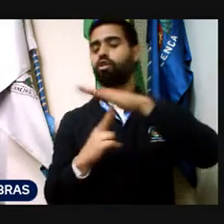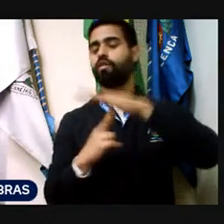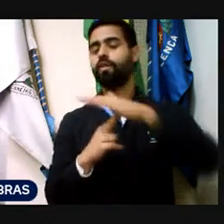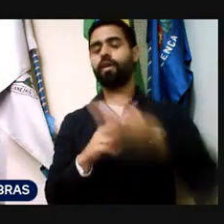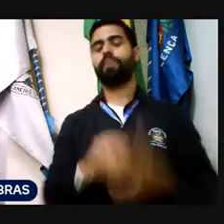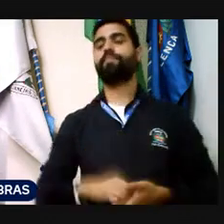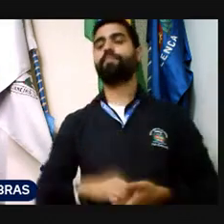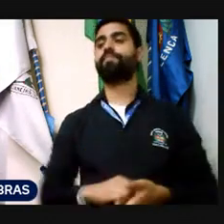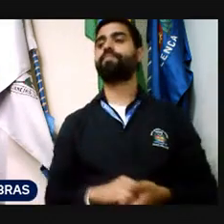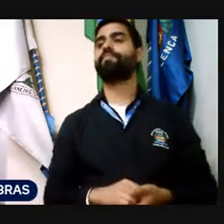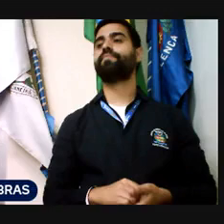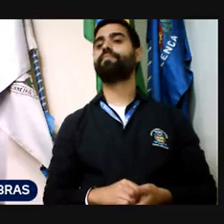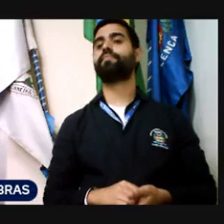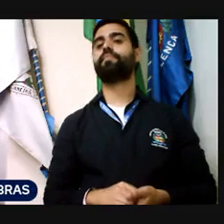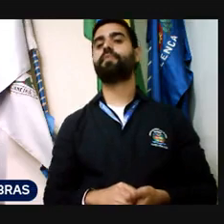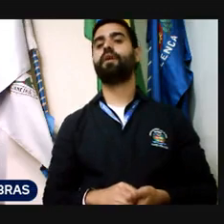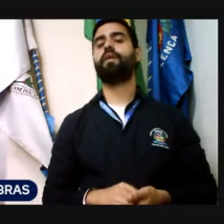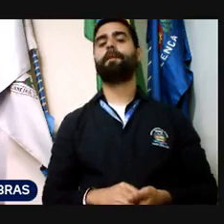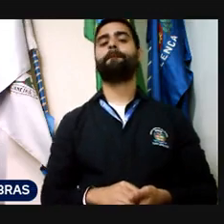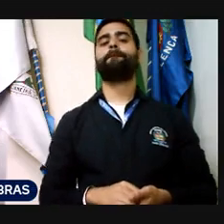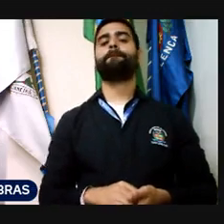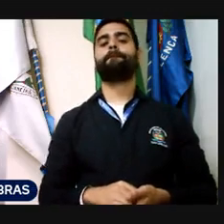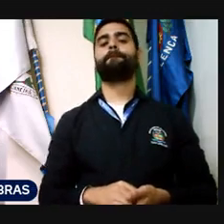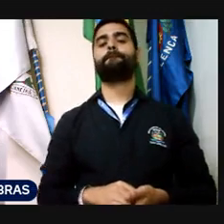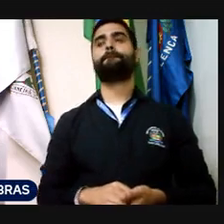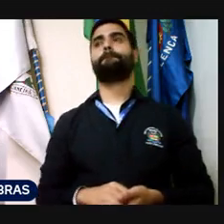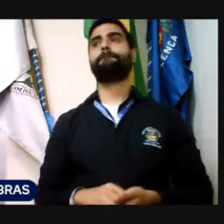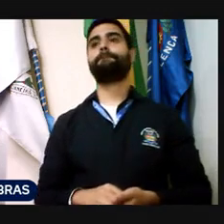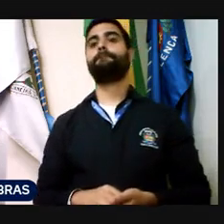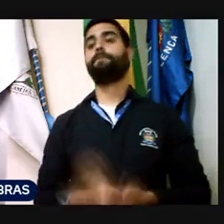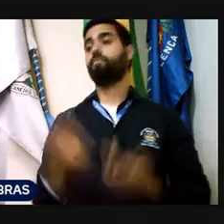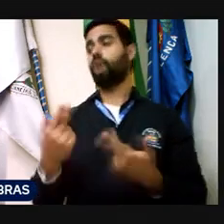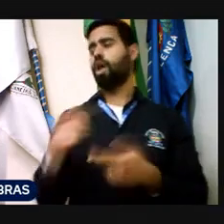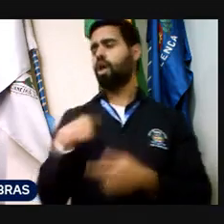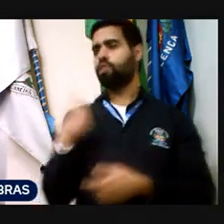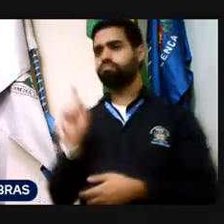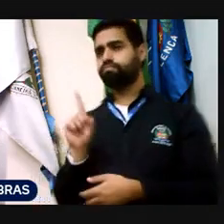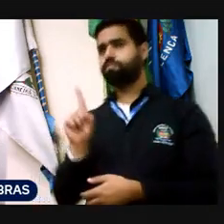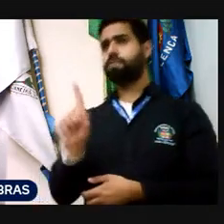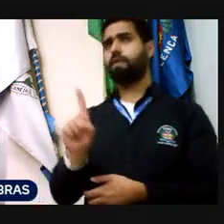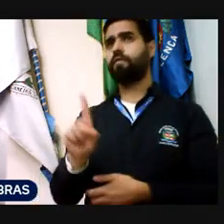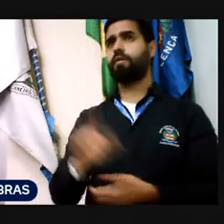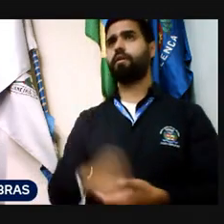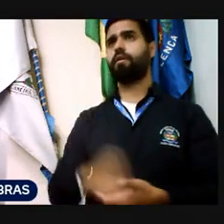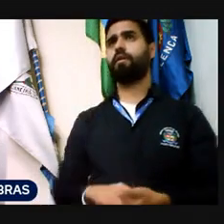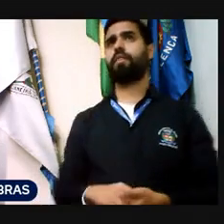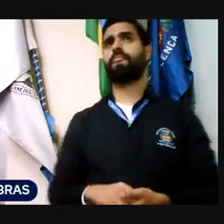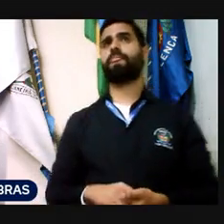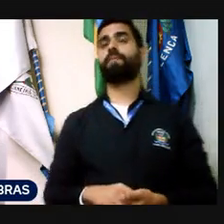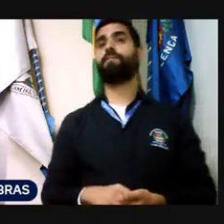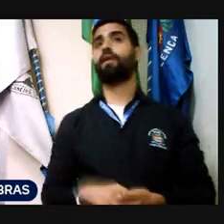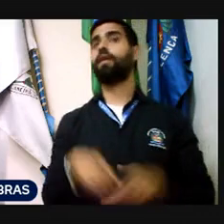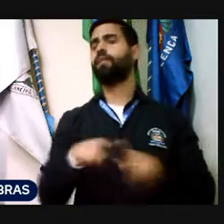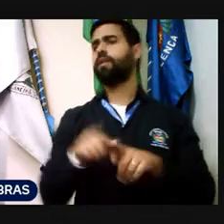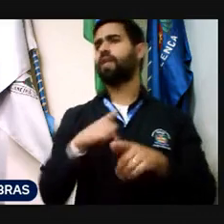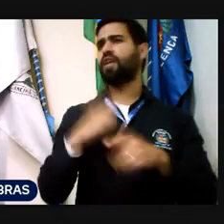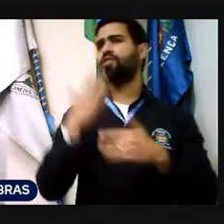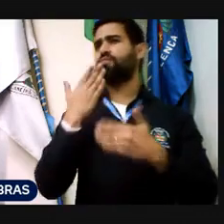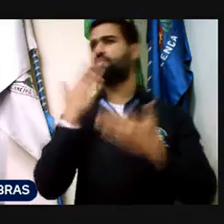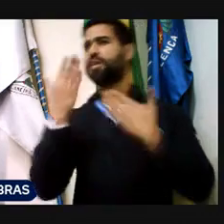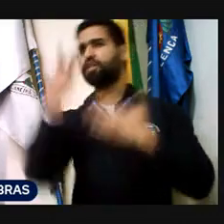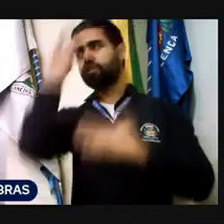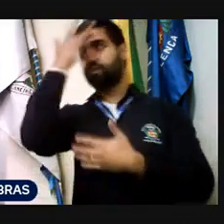da Serra, localizado no centro da cidade. Conforme visita em loco e atendendo diversas